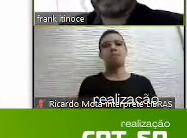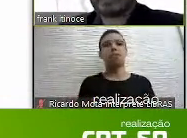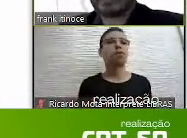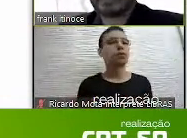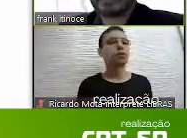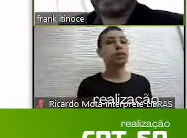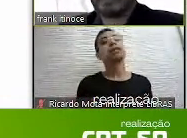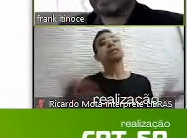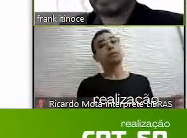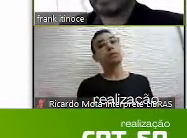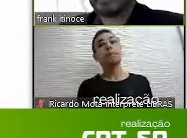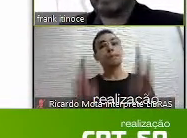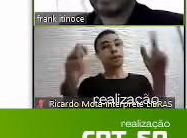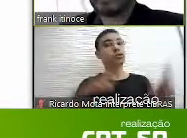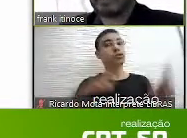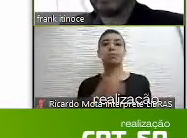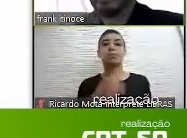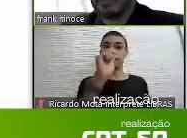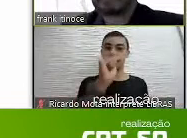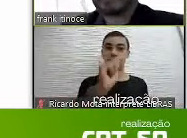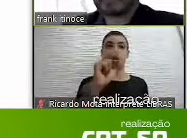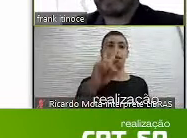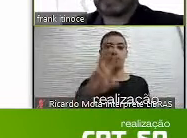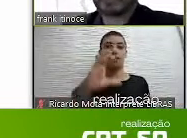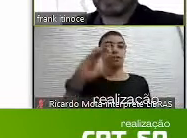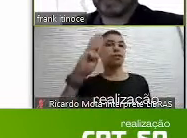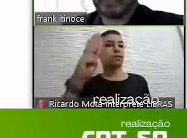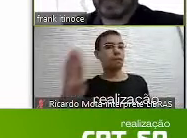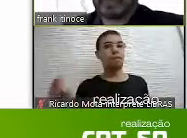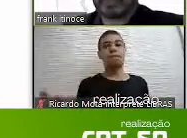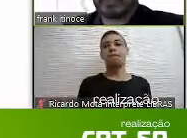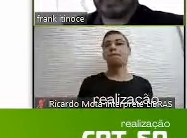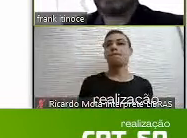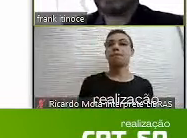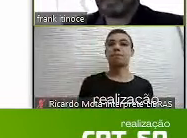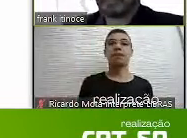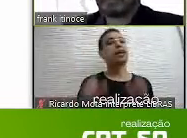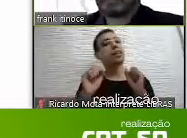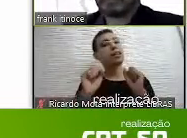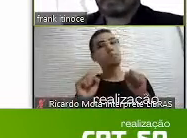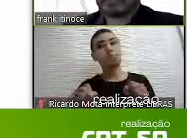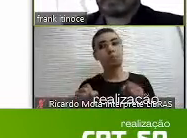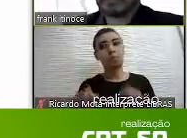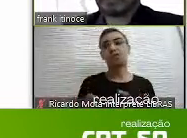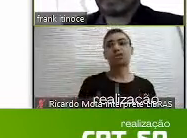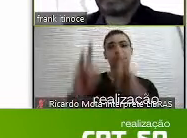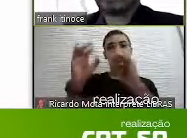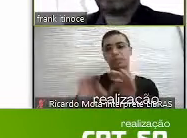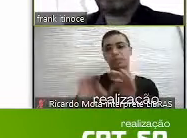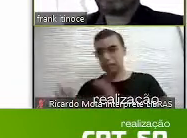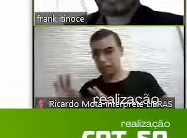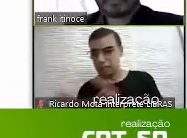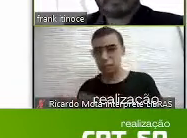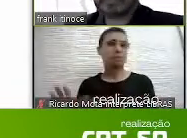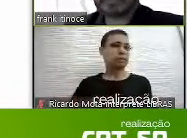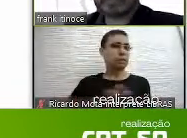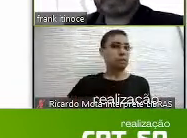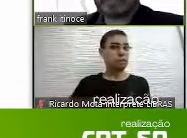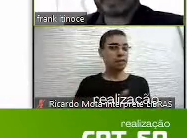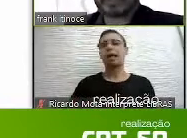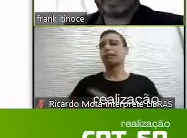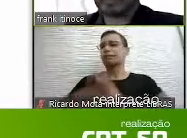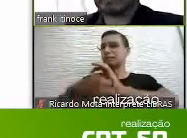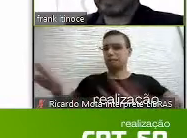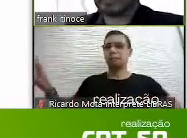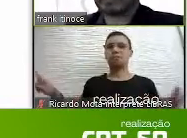não é garantia de que depois que tirou a AVCB, a pessoa possa ter deixado o local inseguro. Então, tudo mediante... Isso está